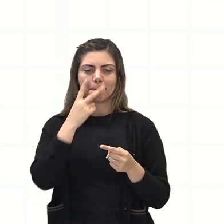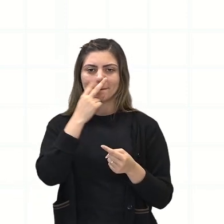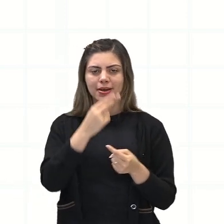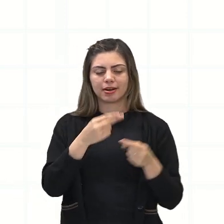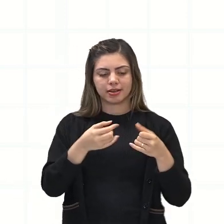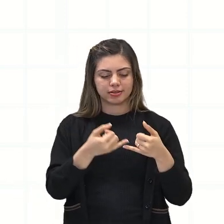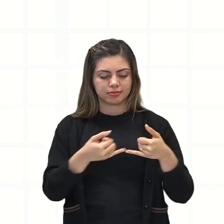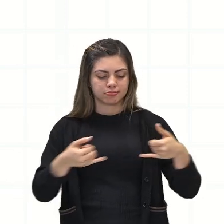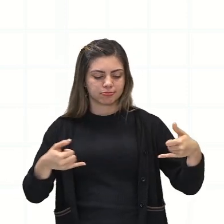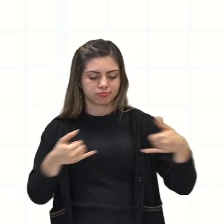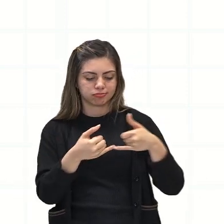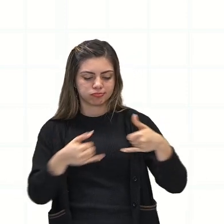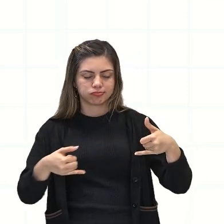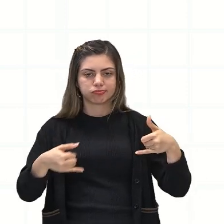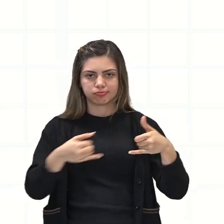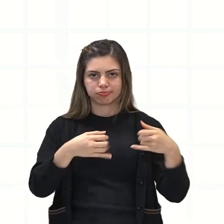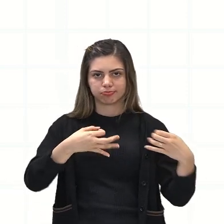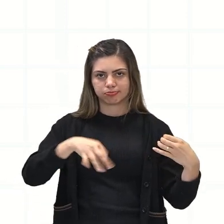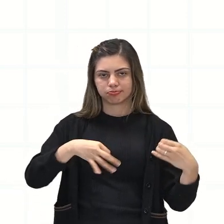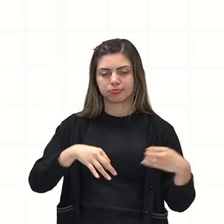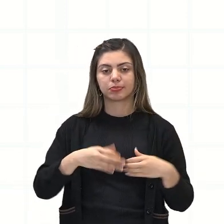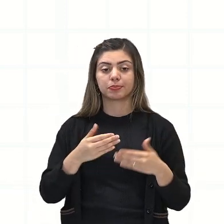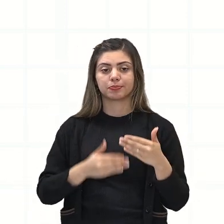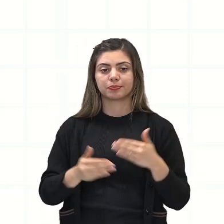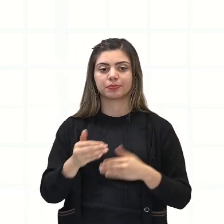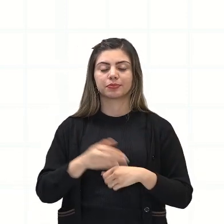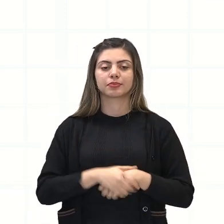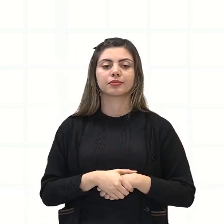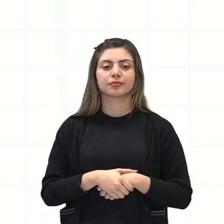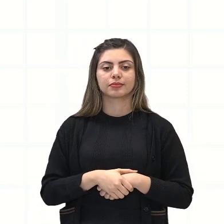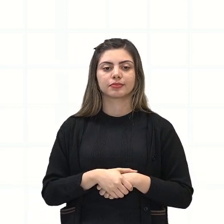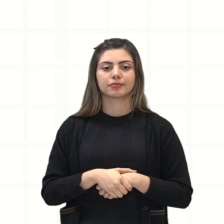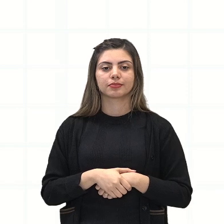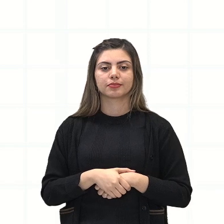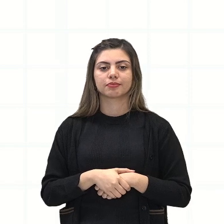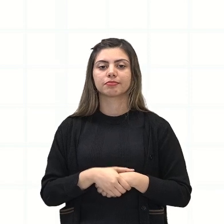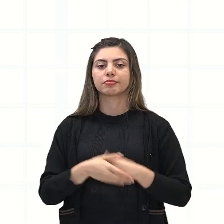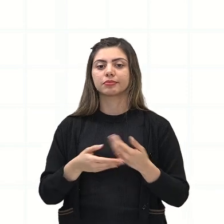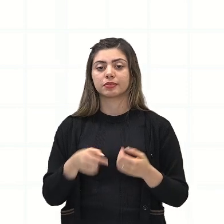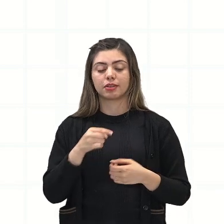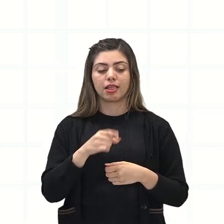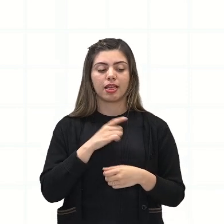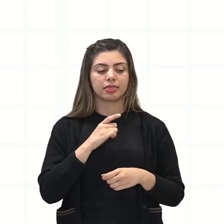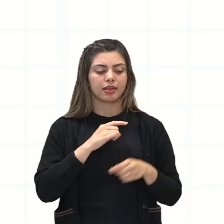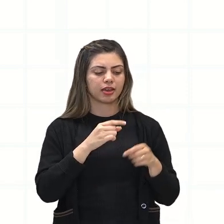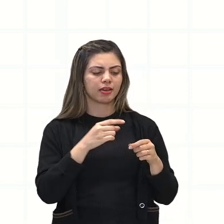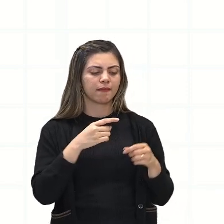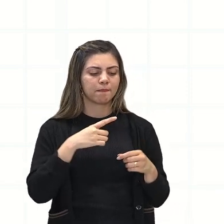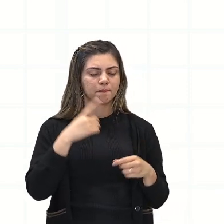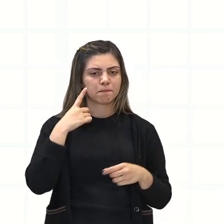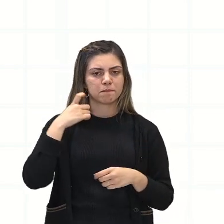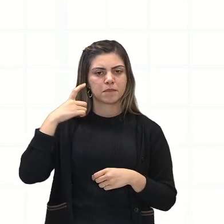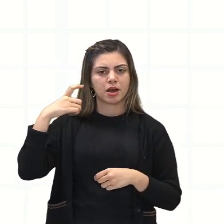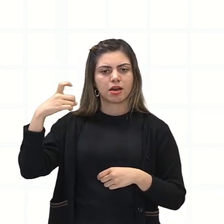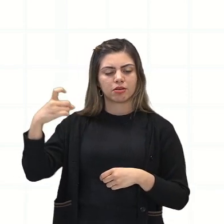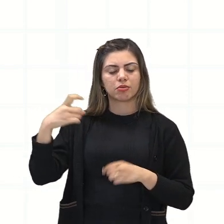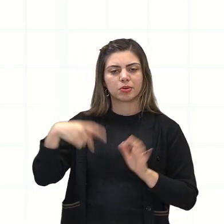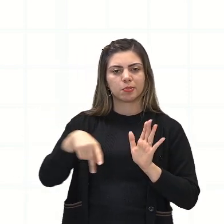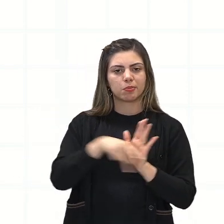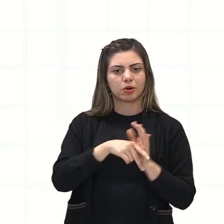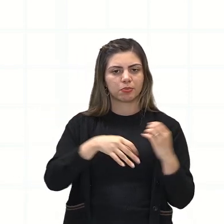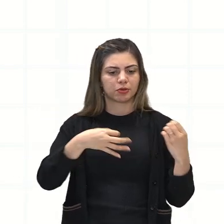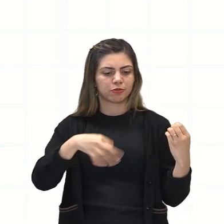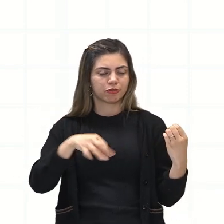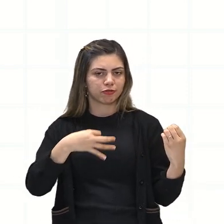dos violões. Continuando, quando os sons dos violões vão soluçando, perceba que a própria